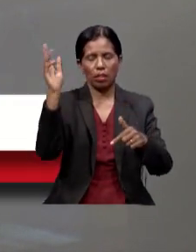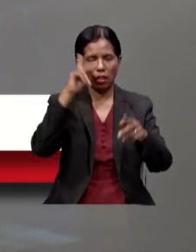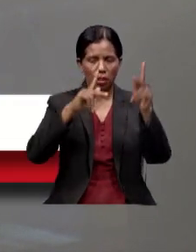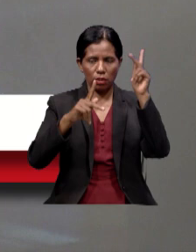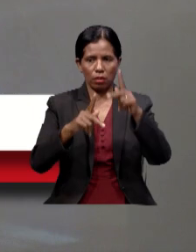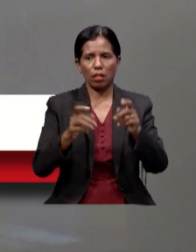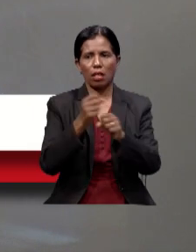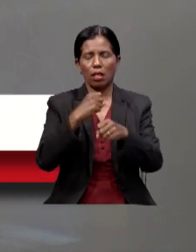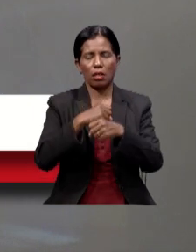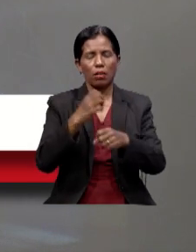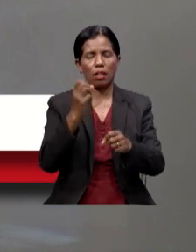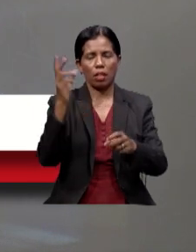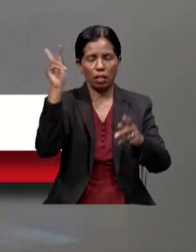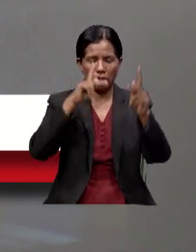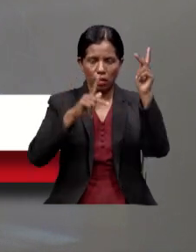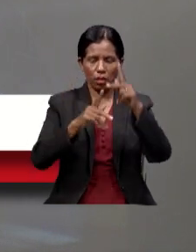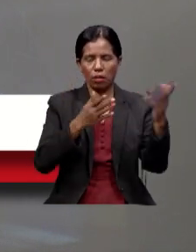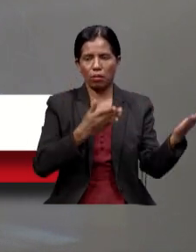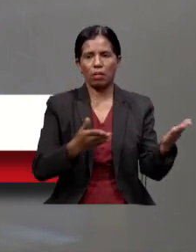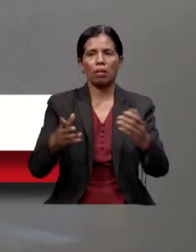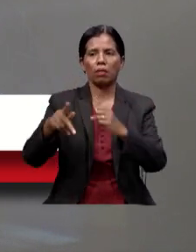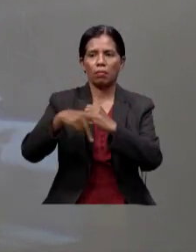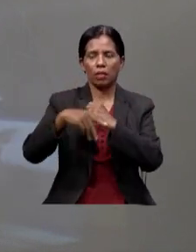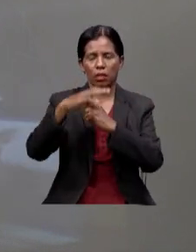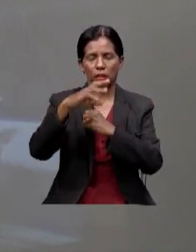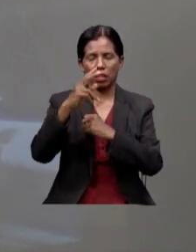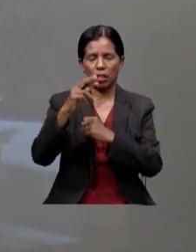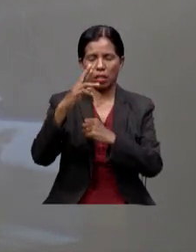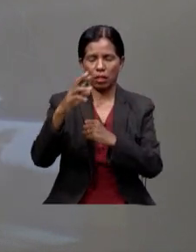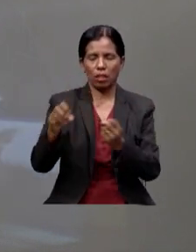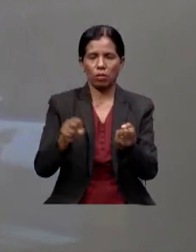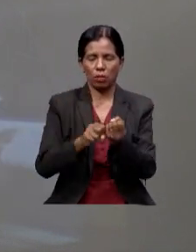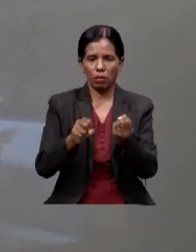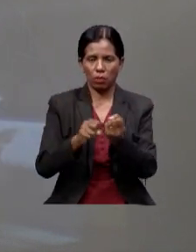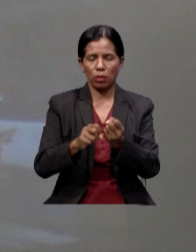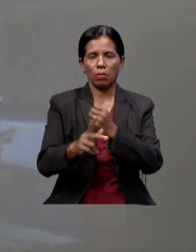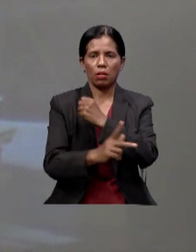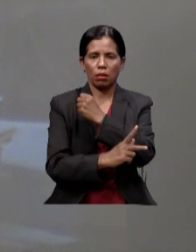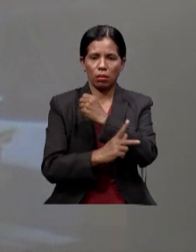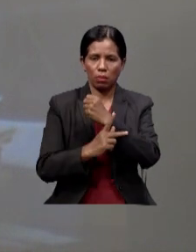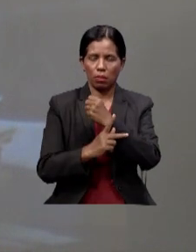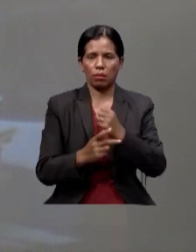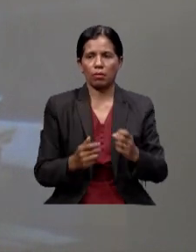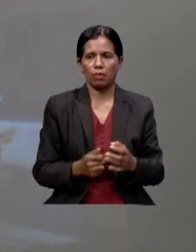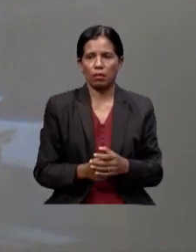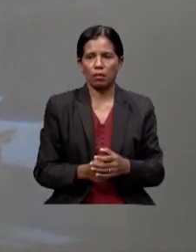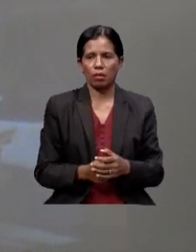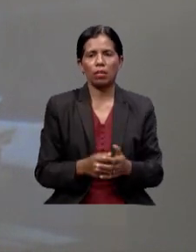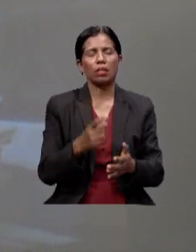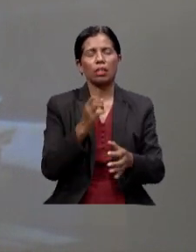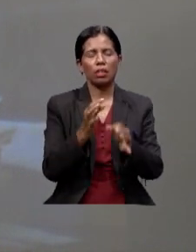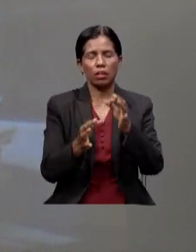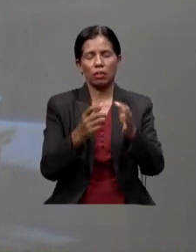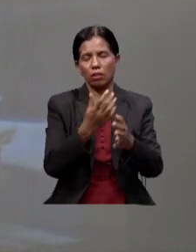ela lori mai dia per bancada senerte atu ba kontribuye tvel ba korupsão Seita bo cerakar